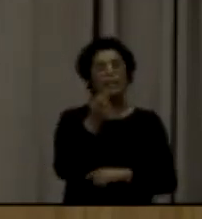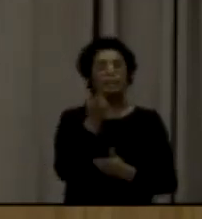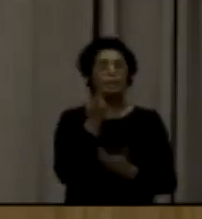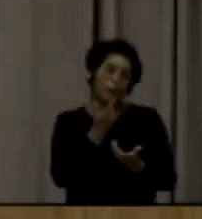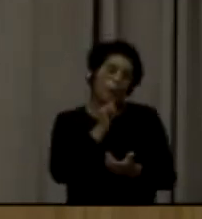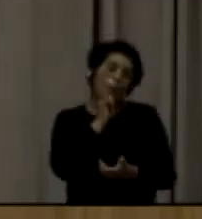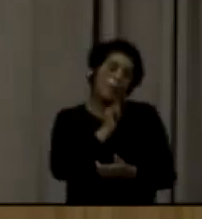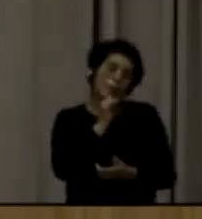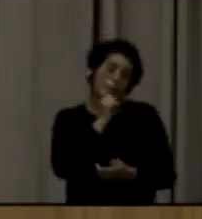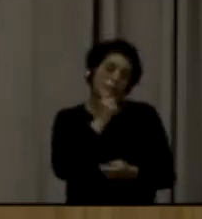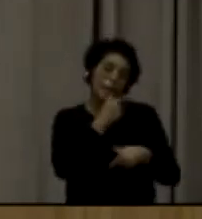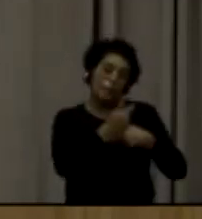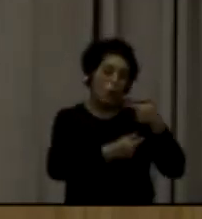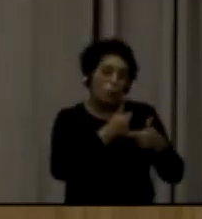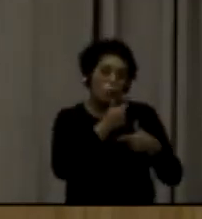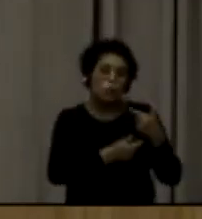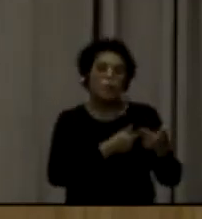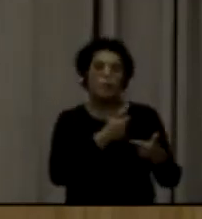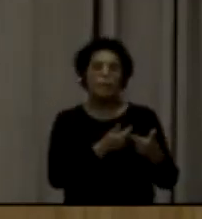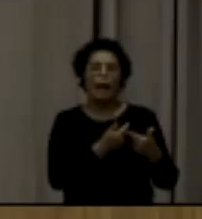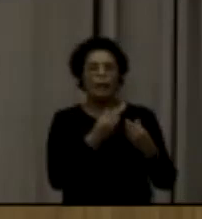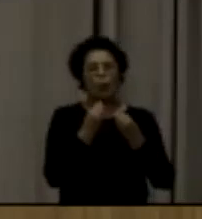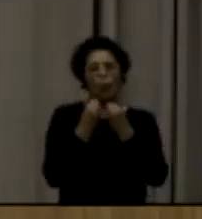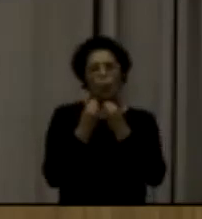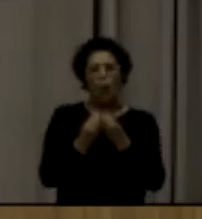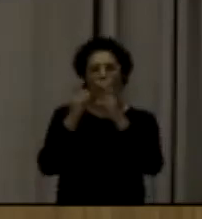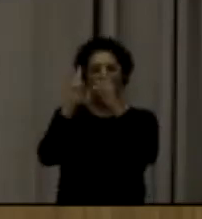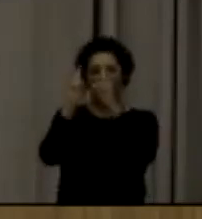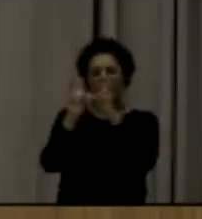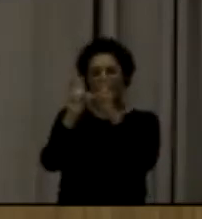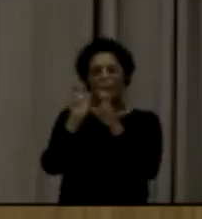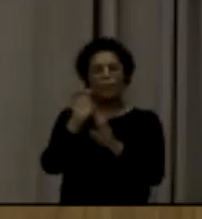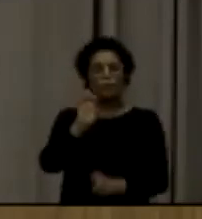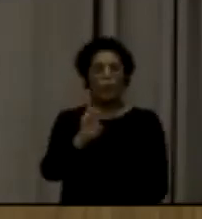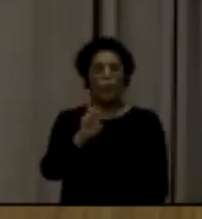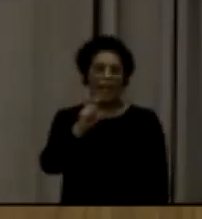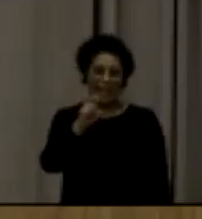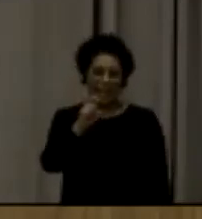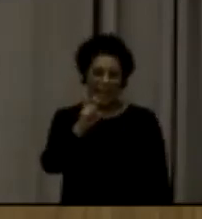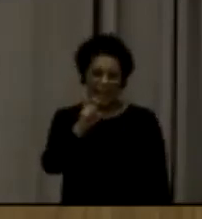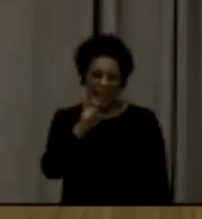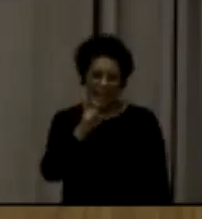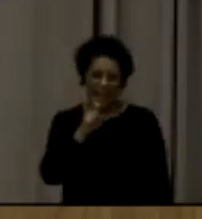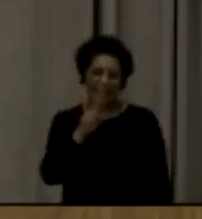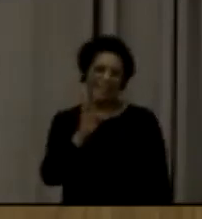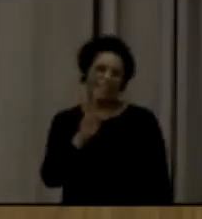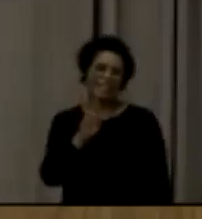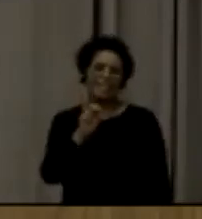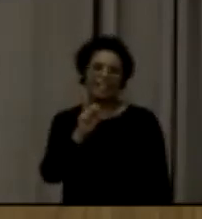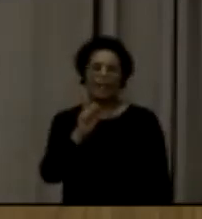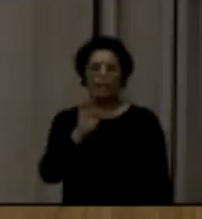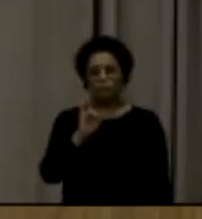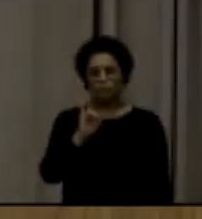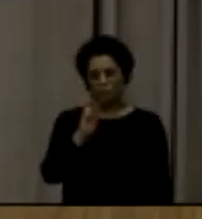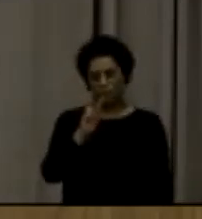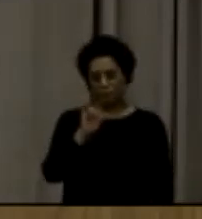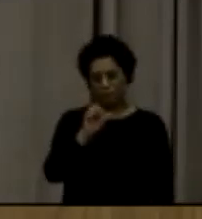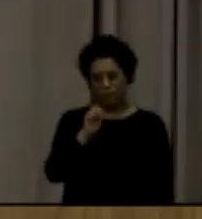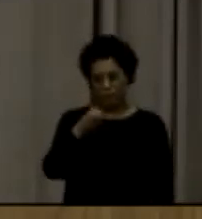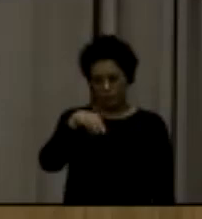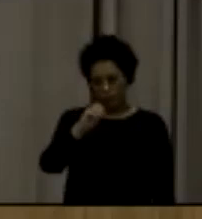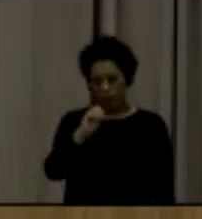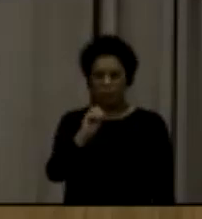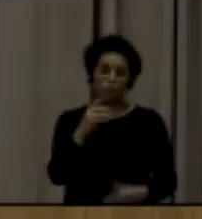por exemplo. Como pode conceber o tema do extrativismo de forma que seria ou erradicá-lo ou através de